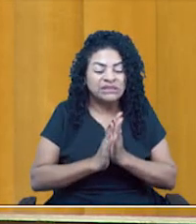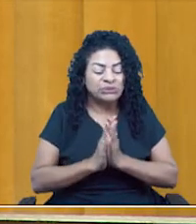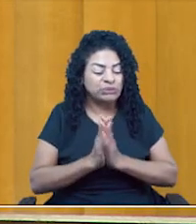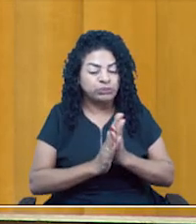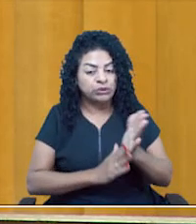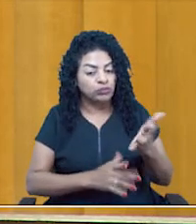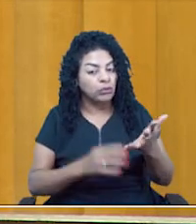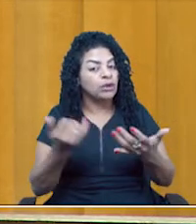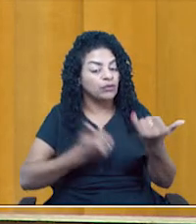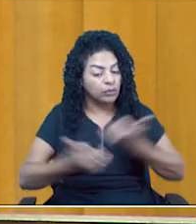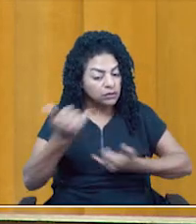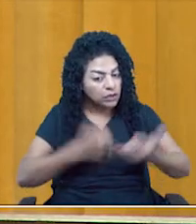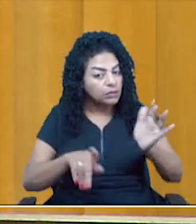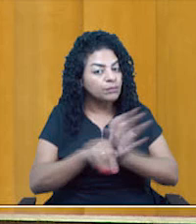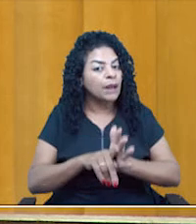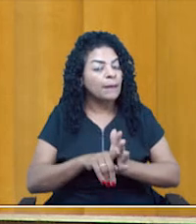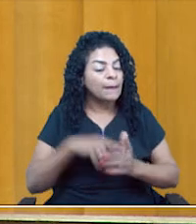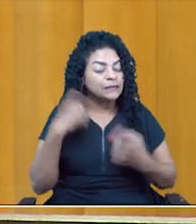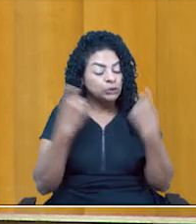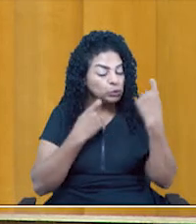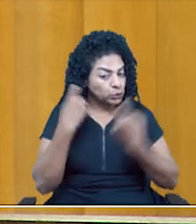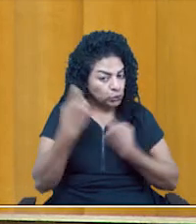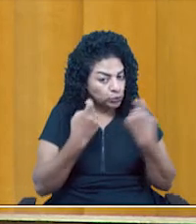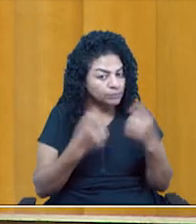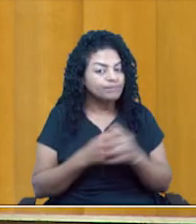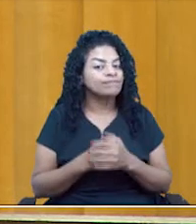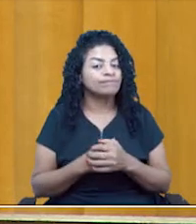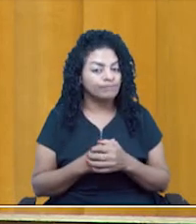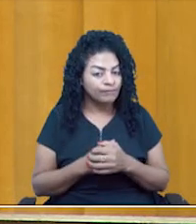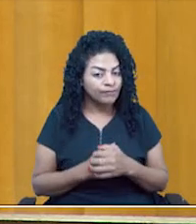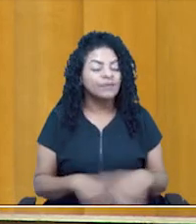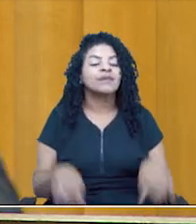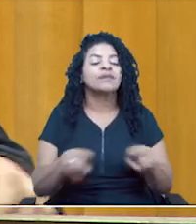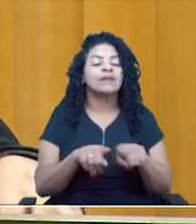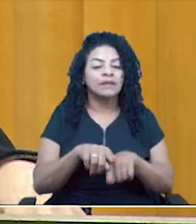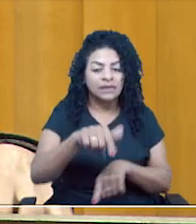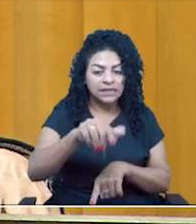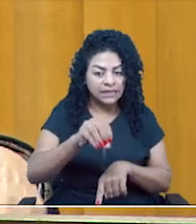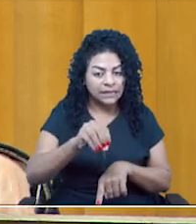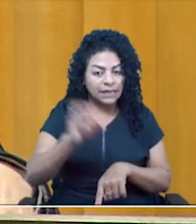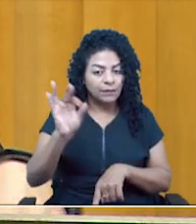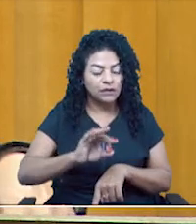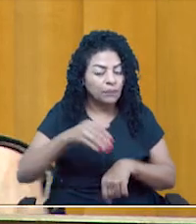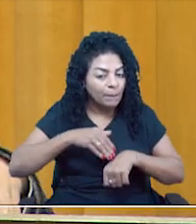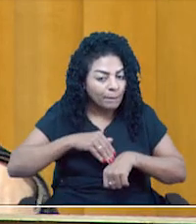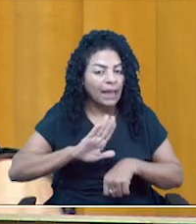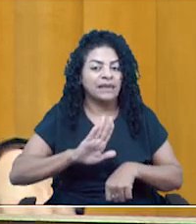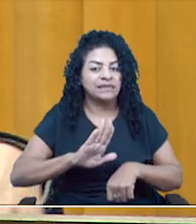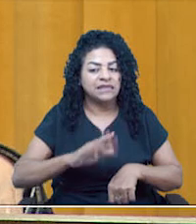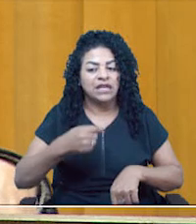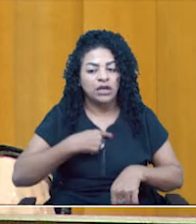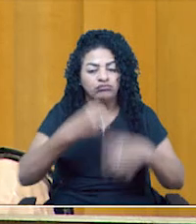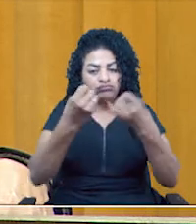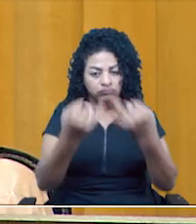do censo anônimo, com um percentual de participação de mais de 70%. Então, quando eu digo que os registros dos